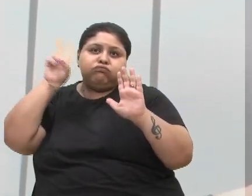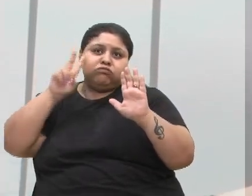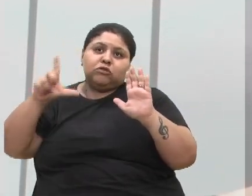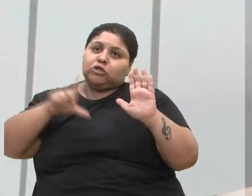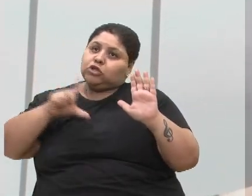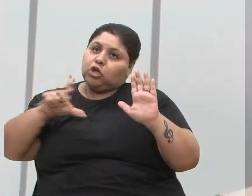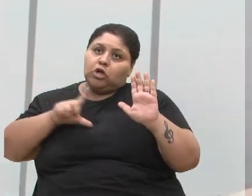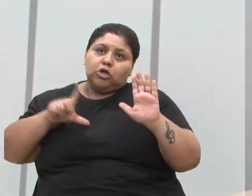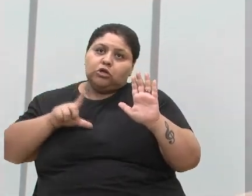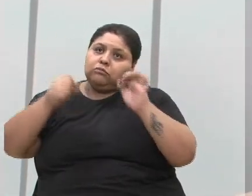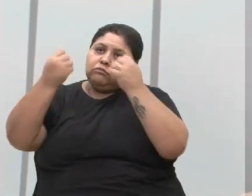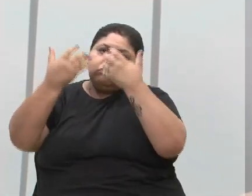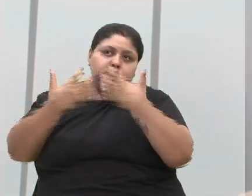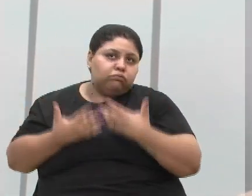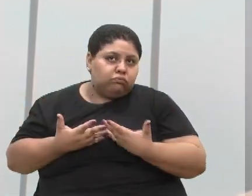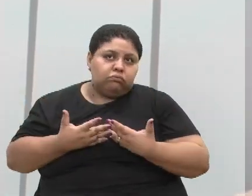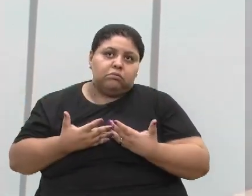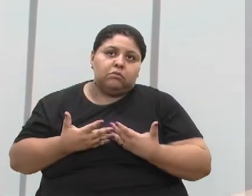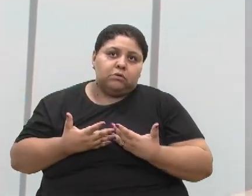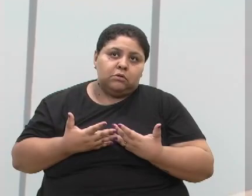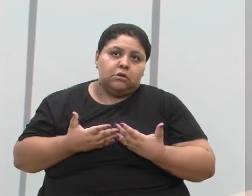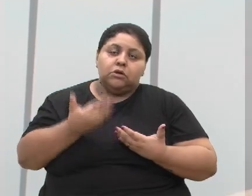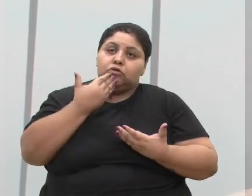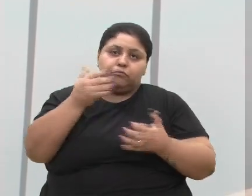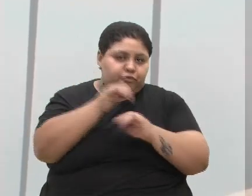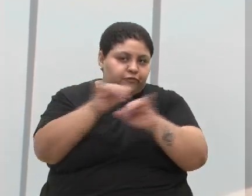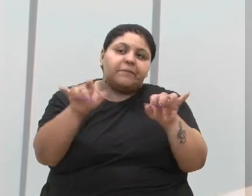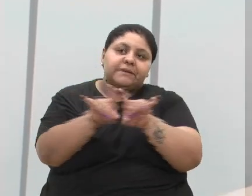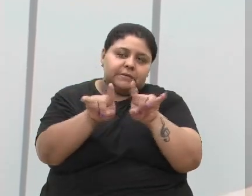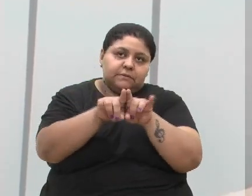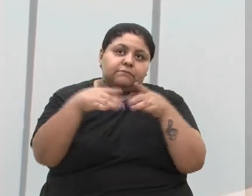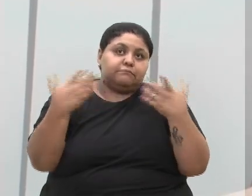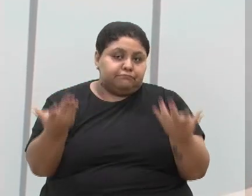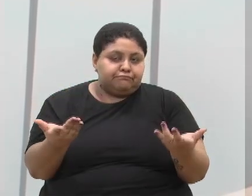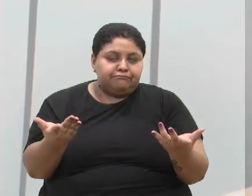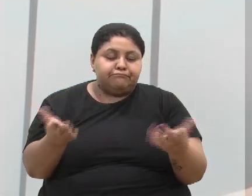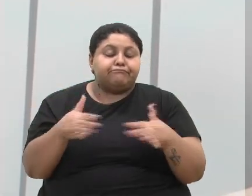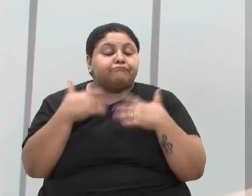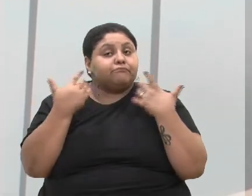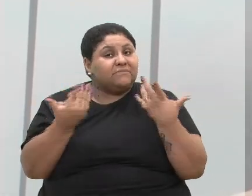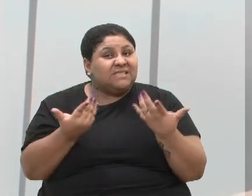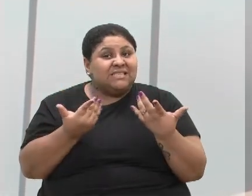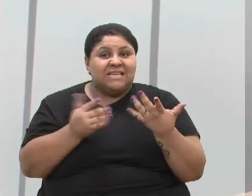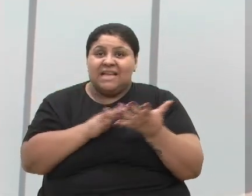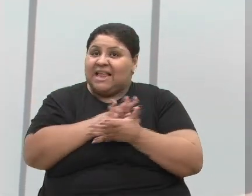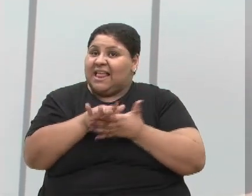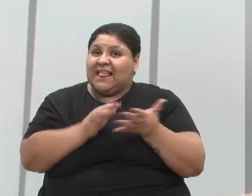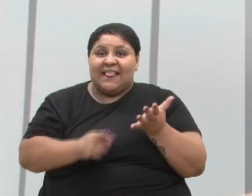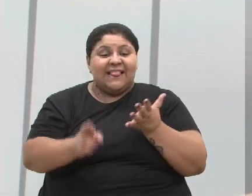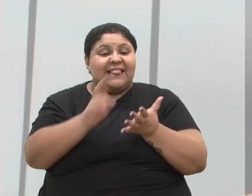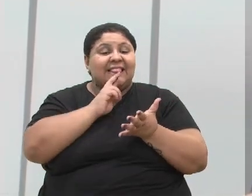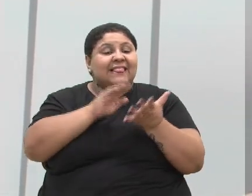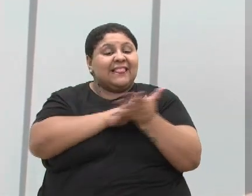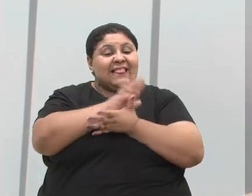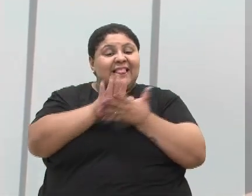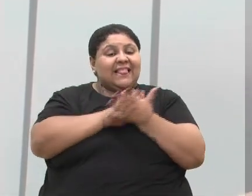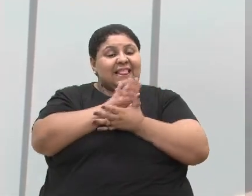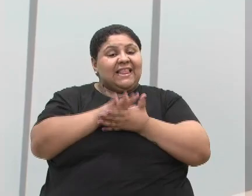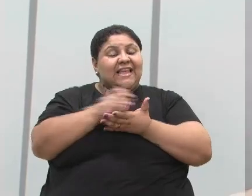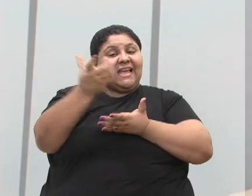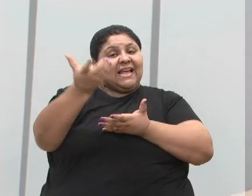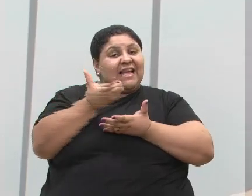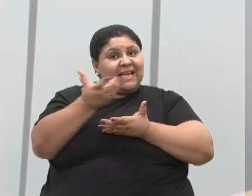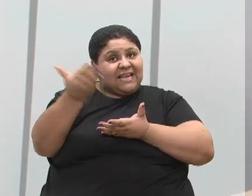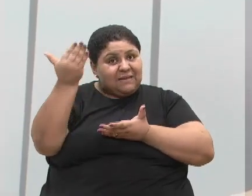tínhamos colocado, inclusive, nas considerações do pedido de informação. Ou seja, não nos foi respondido o que nós mais